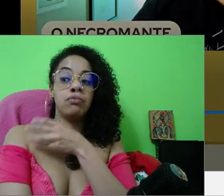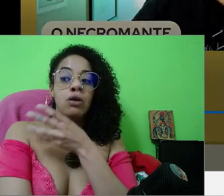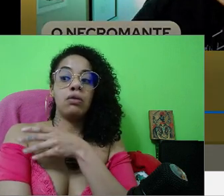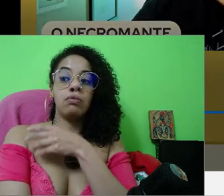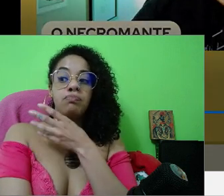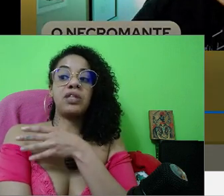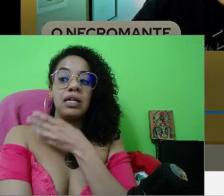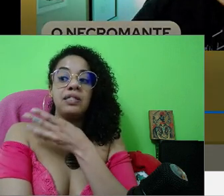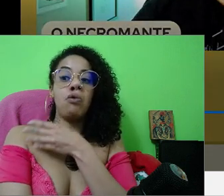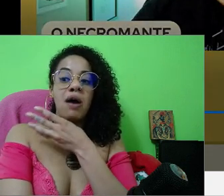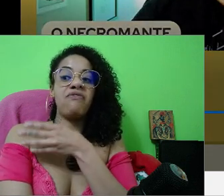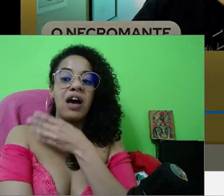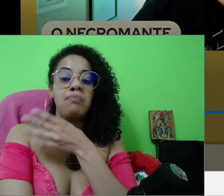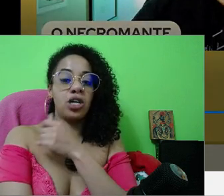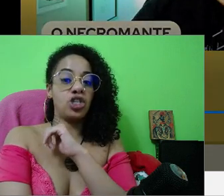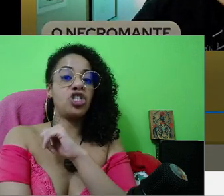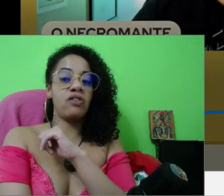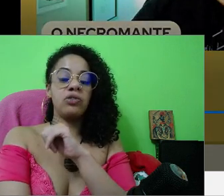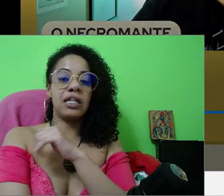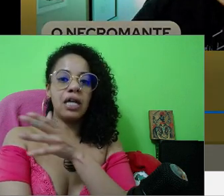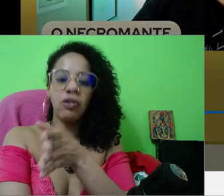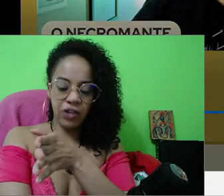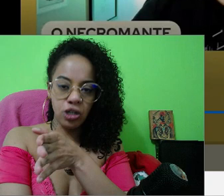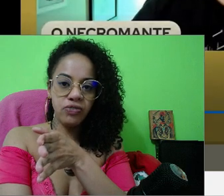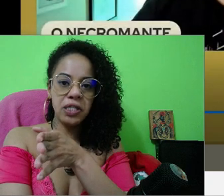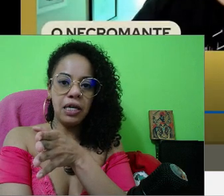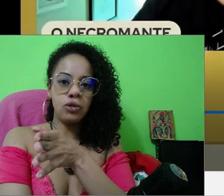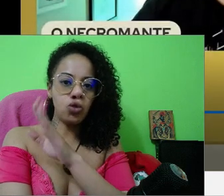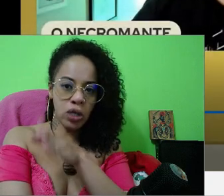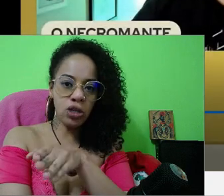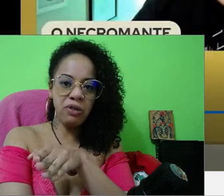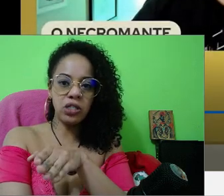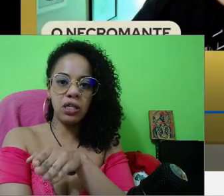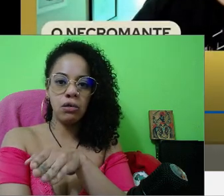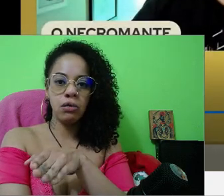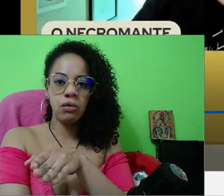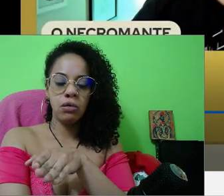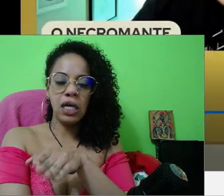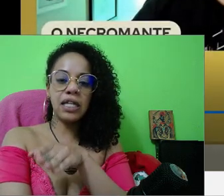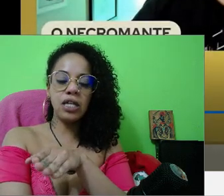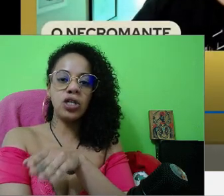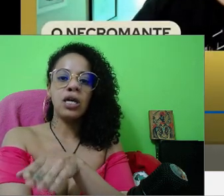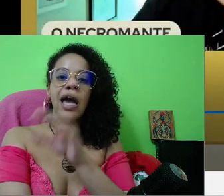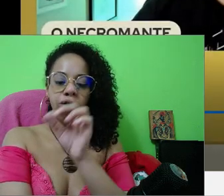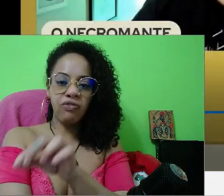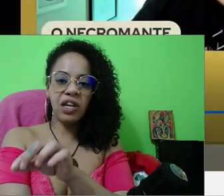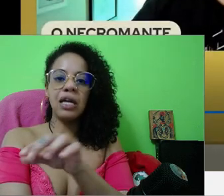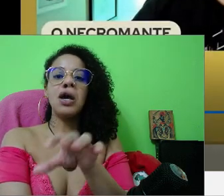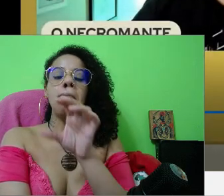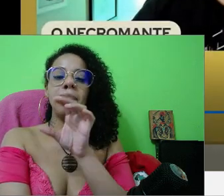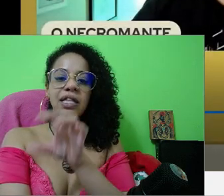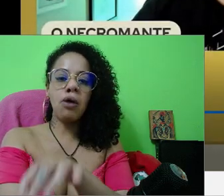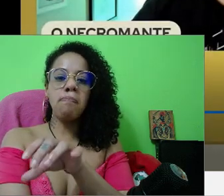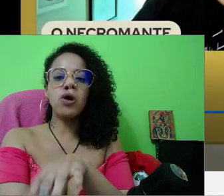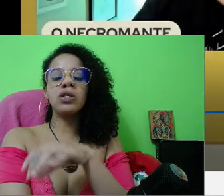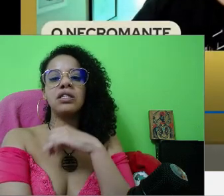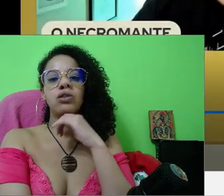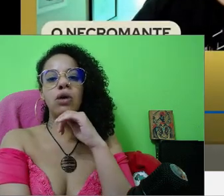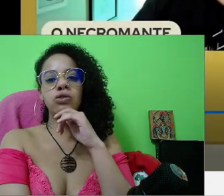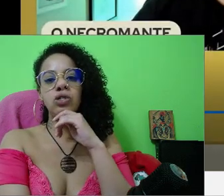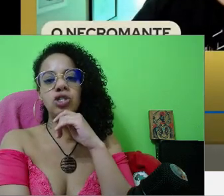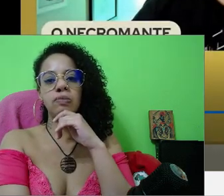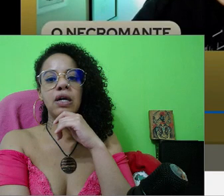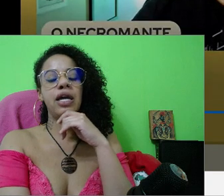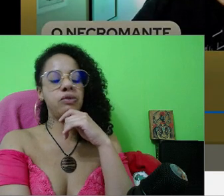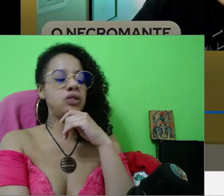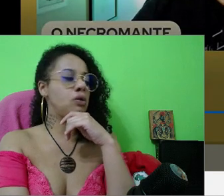já trazer uma Vibe que a gente já viu lá atrás tô falando de você tudo é sobre você entendi é o que eu falei me dê um pouco